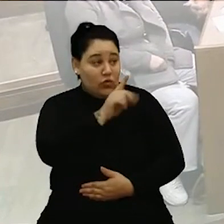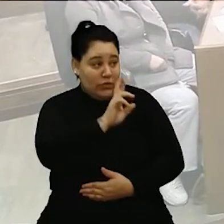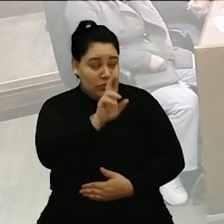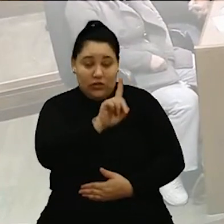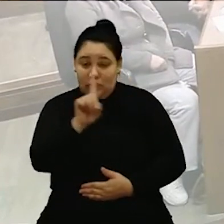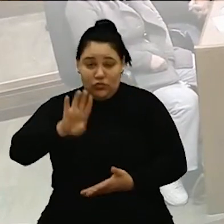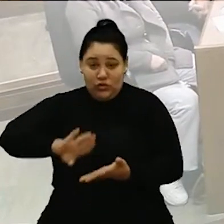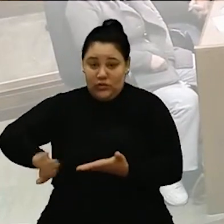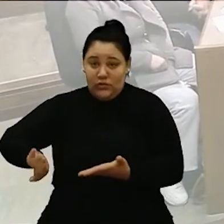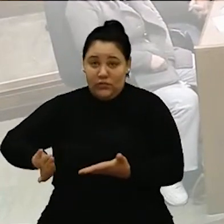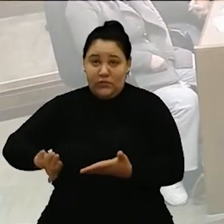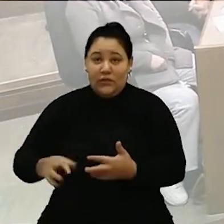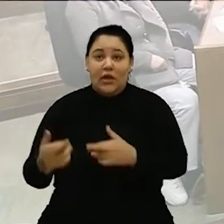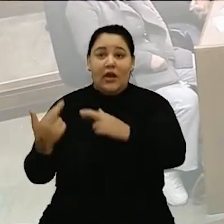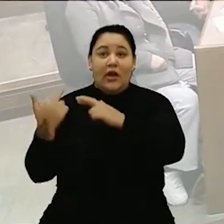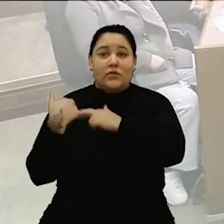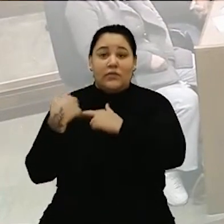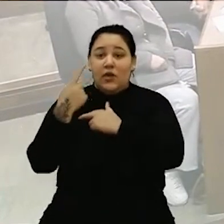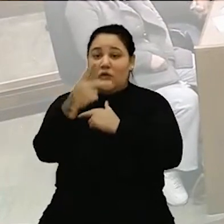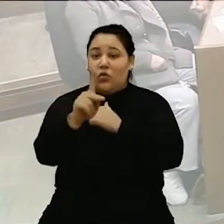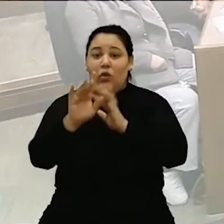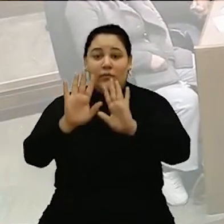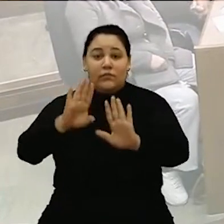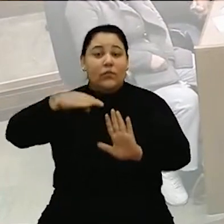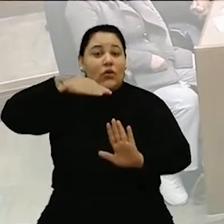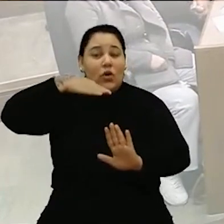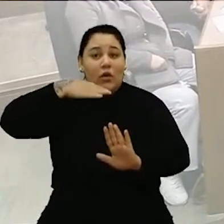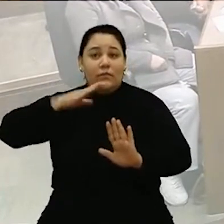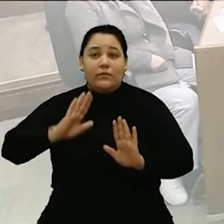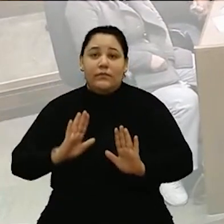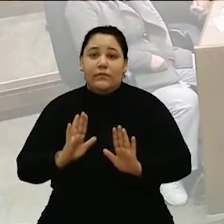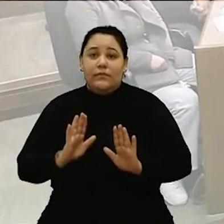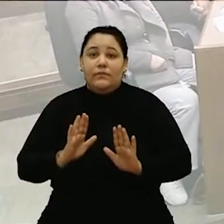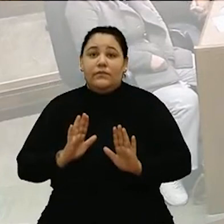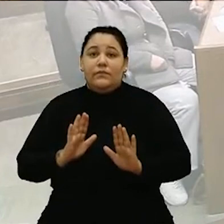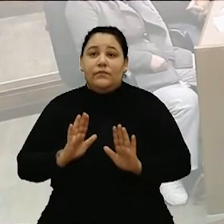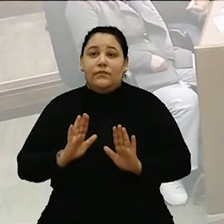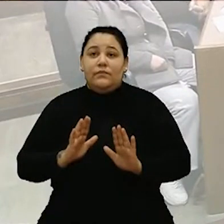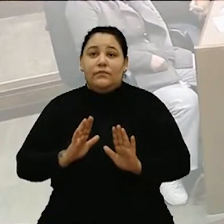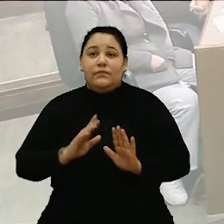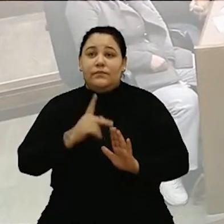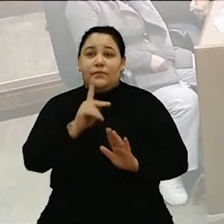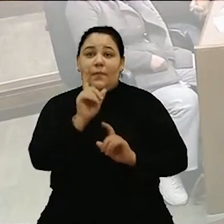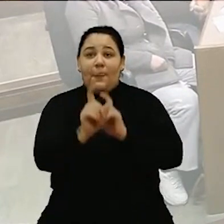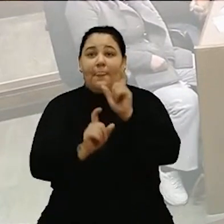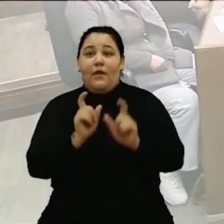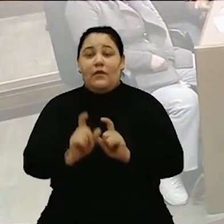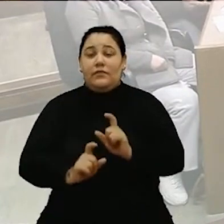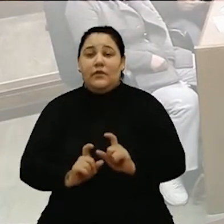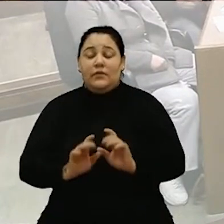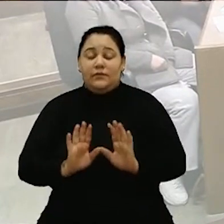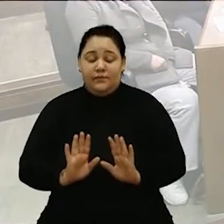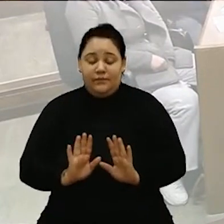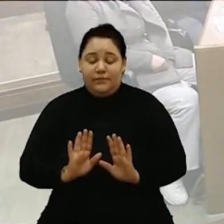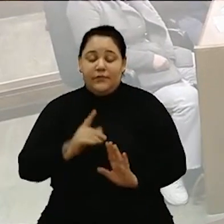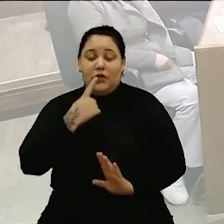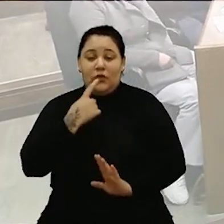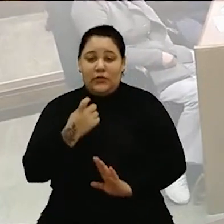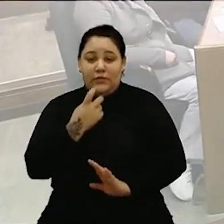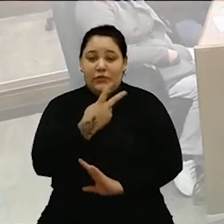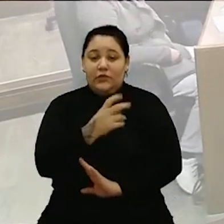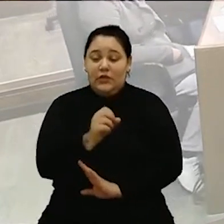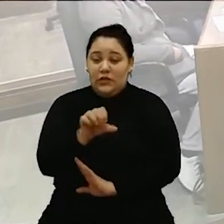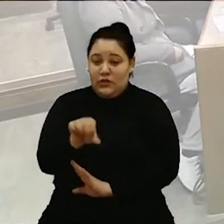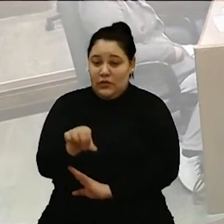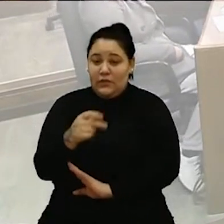Então a responsabilidade fica com o vereador Totalmente Bortola. minha, obrigado, presidente. Pelas suas palavras. 209, Pois não. presidente, sobre a questão de